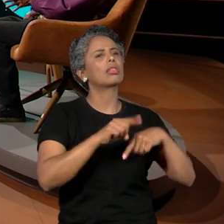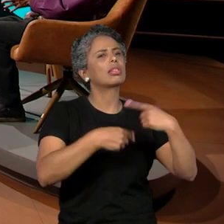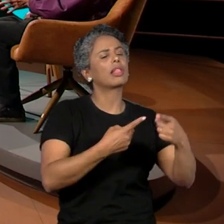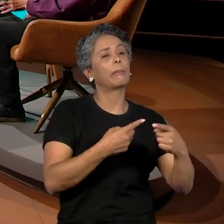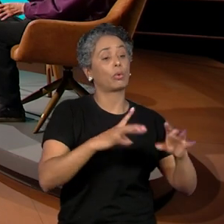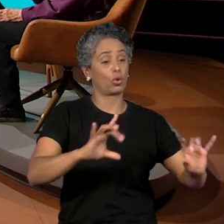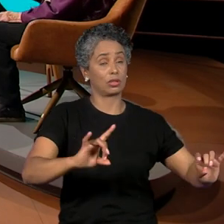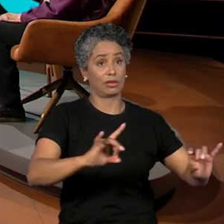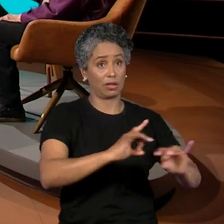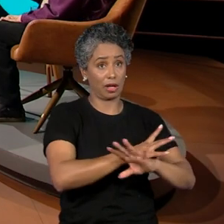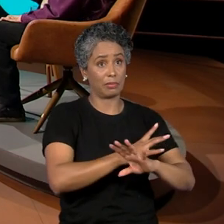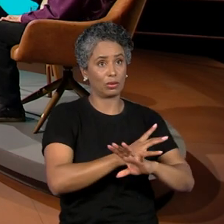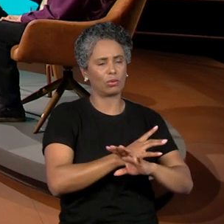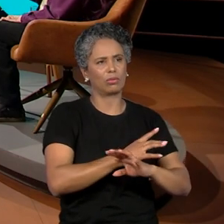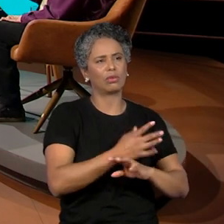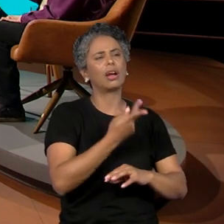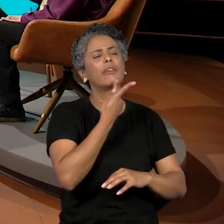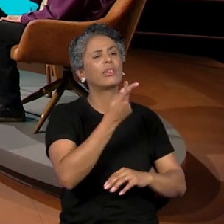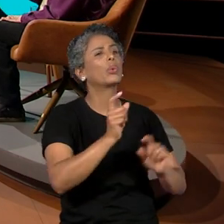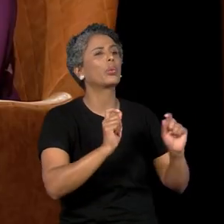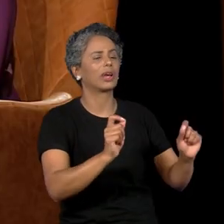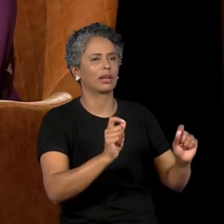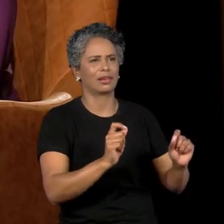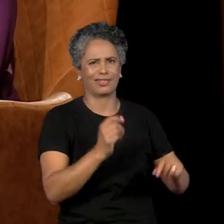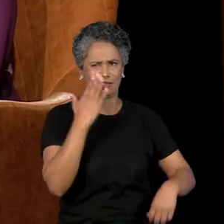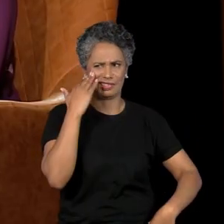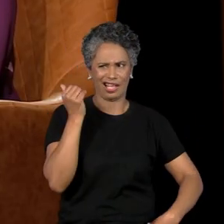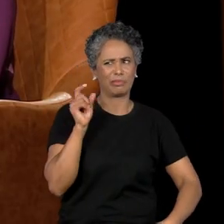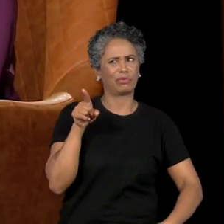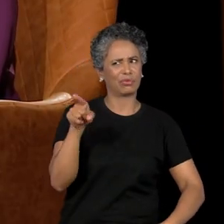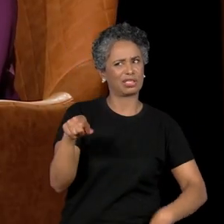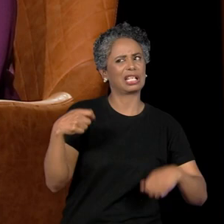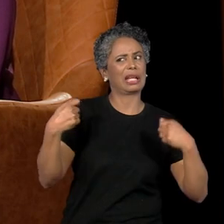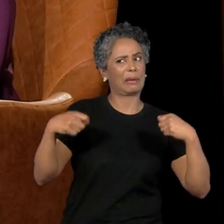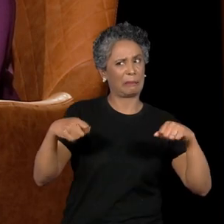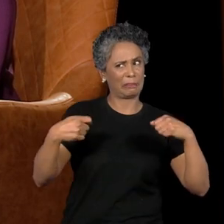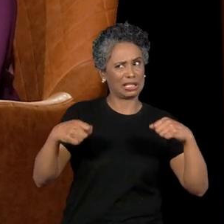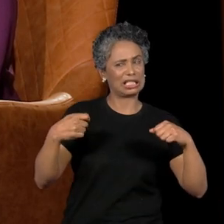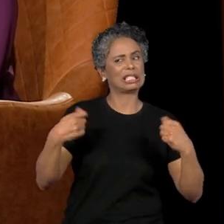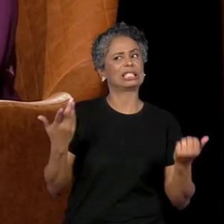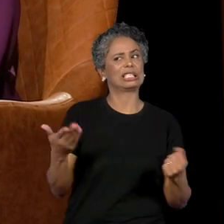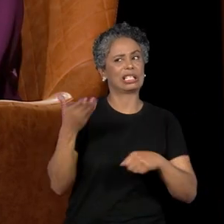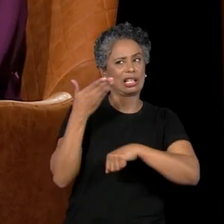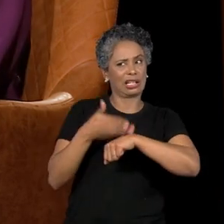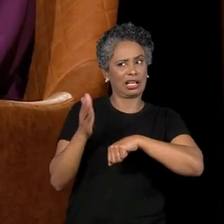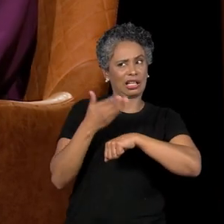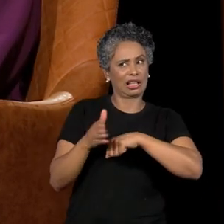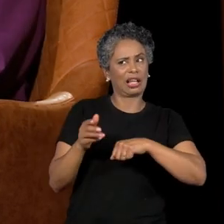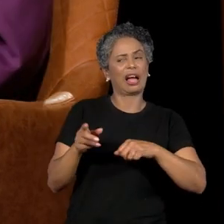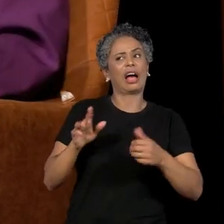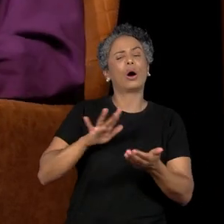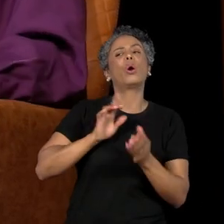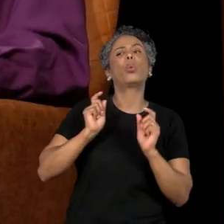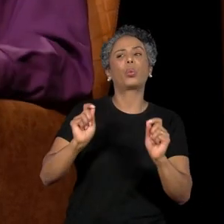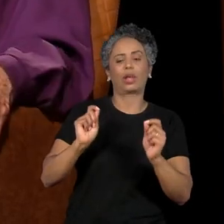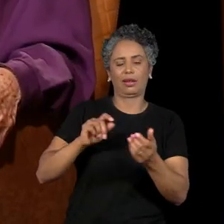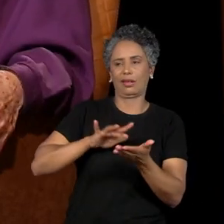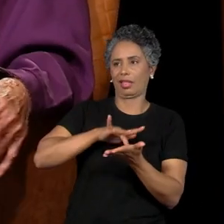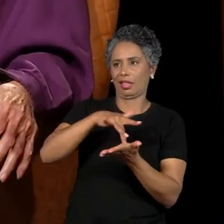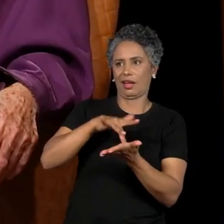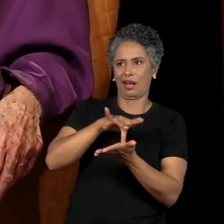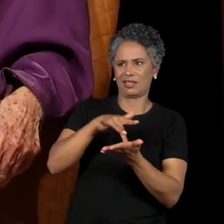uhum. Ele disse assim, sabe de uma coisa? Você devia fazer dança, você é muito talentoso. Uhum. Eu